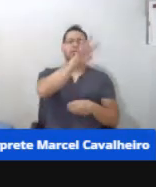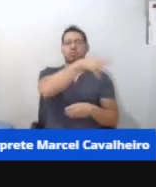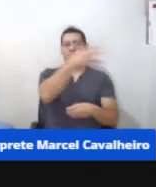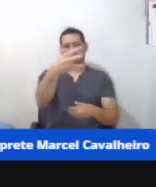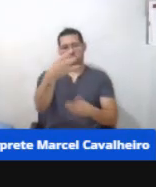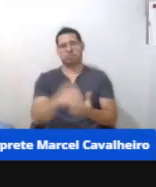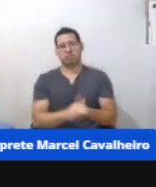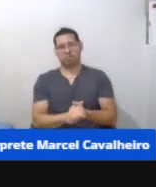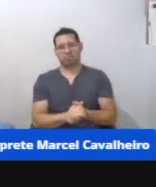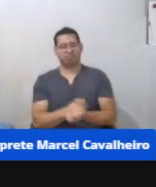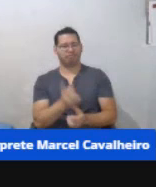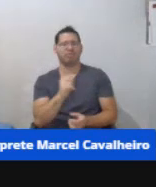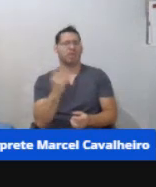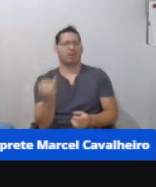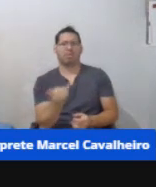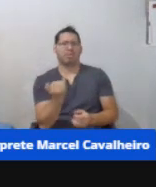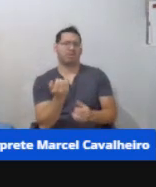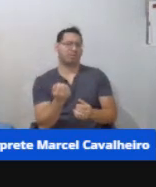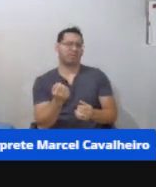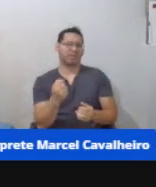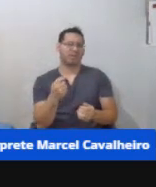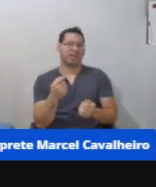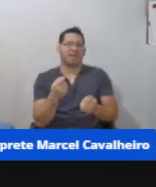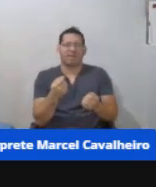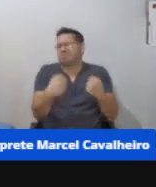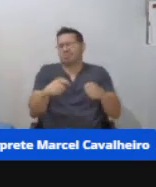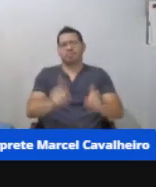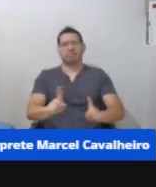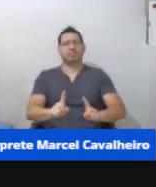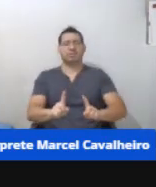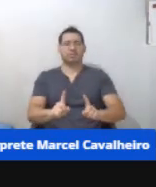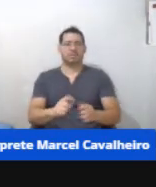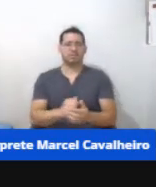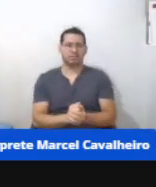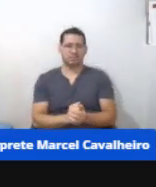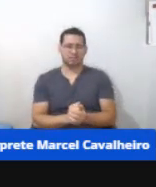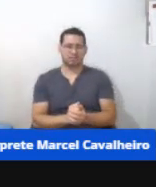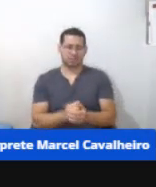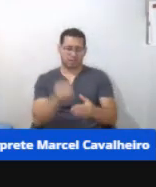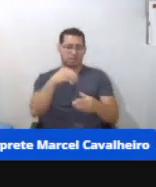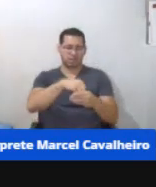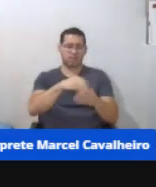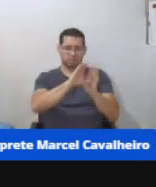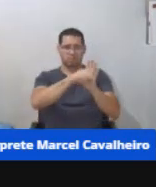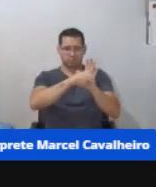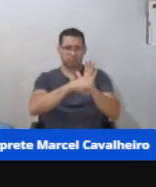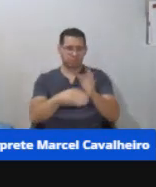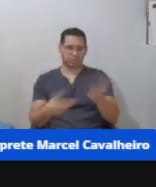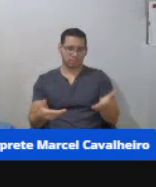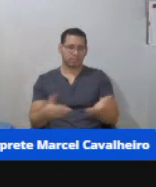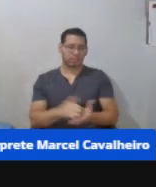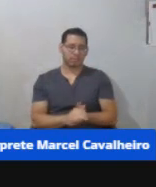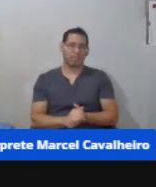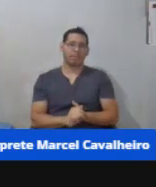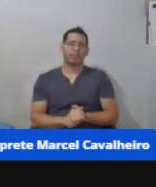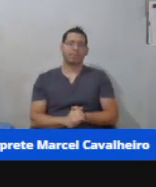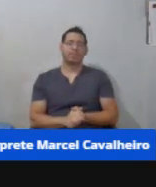é uma forçação desnecessária para o cumprimento do referencial curricular.